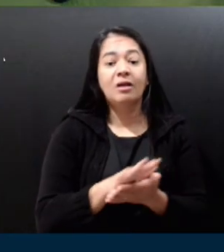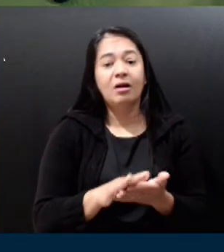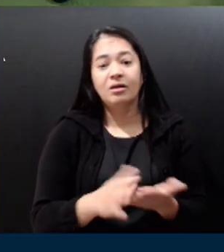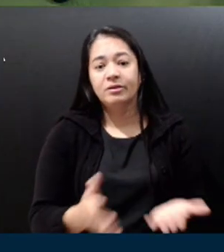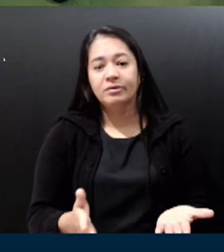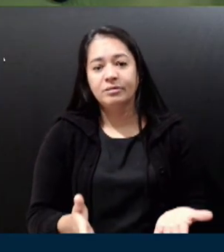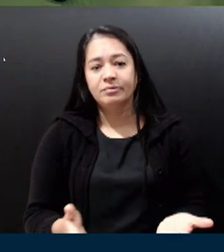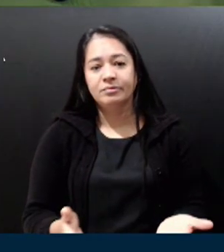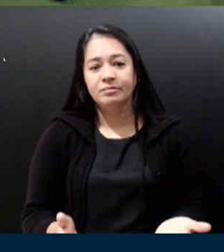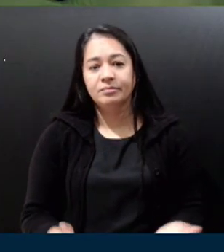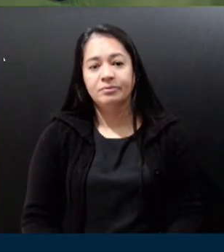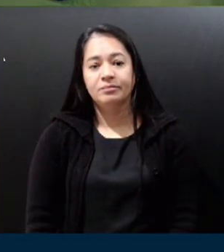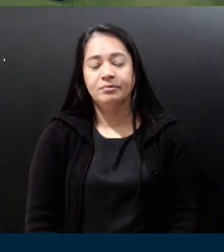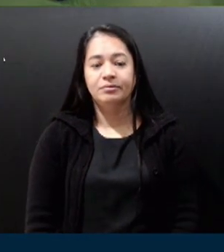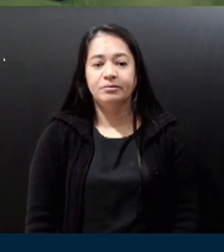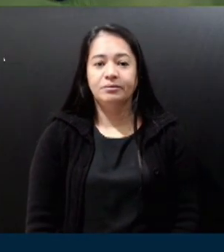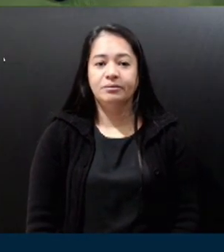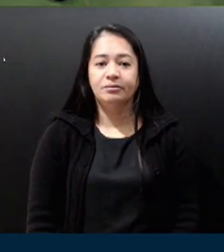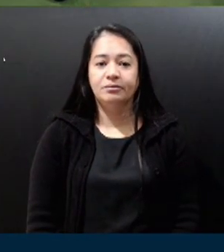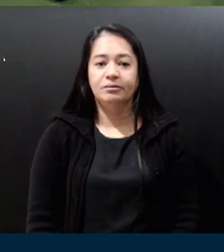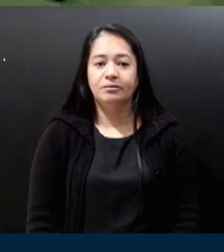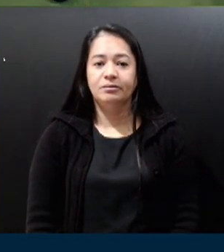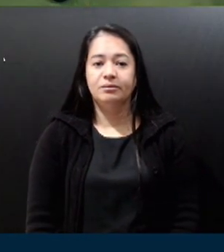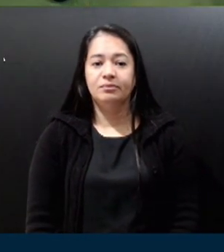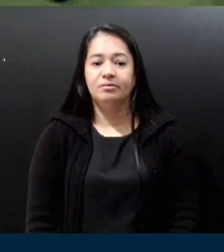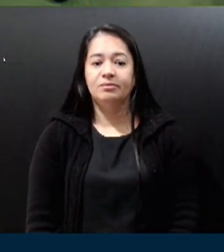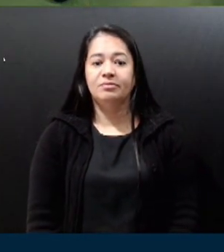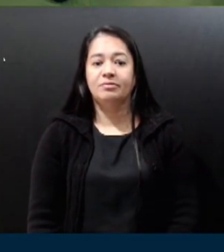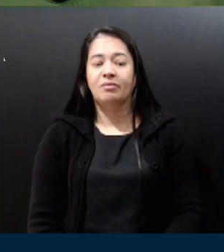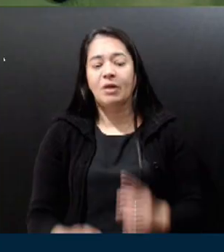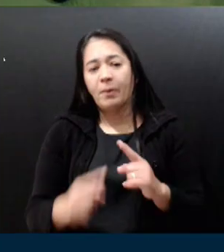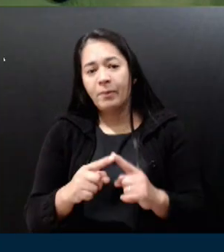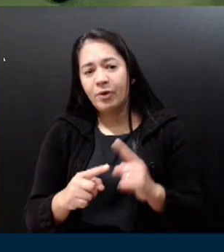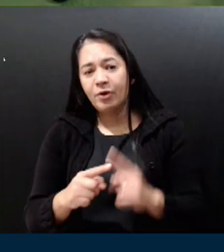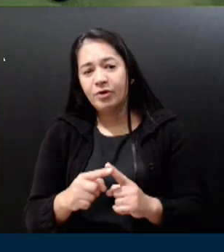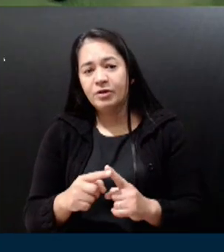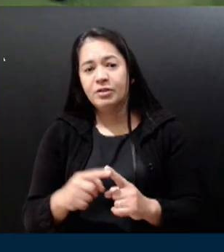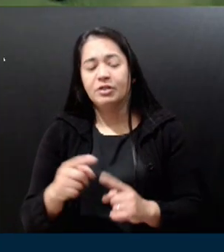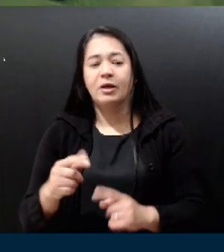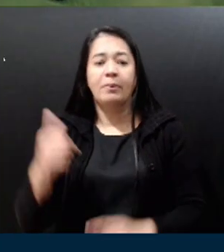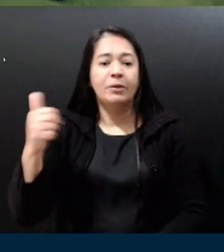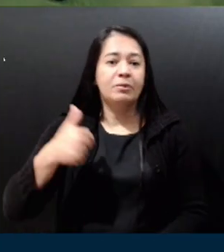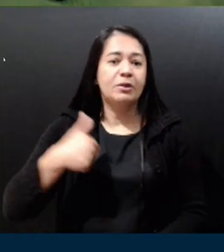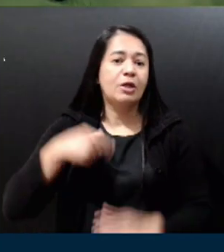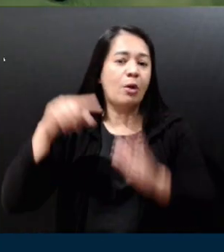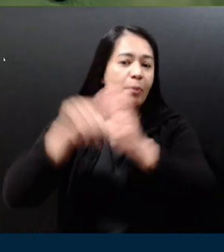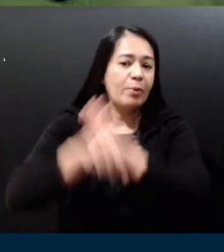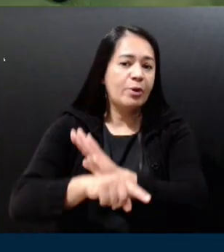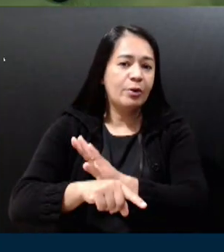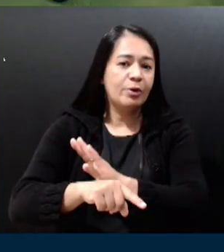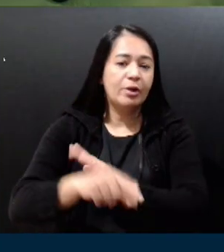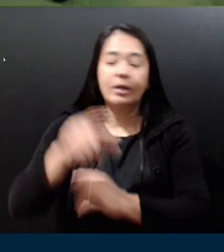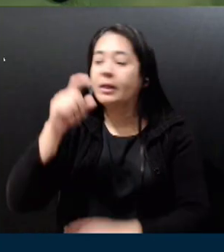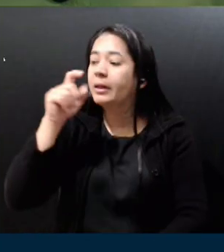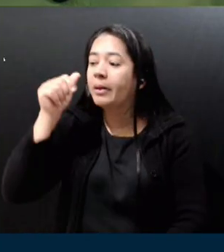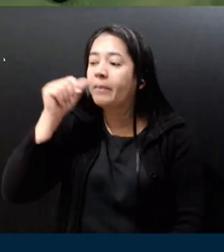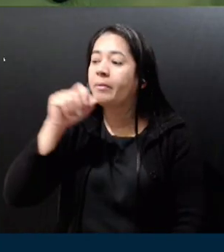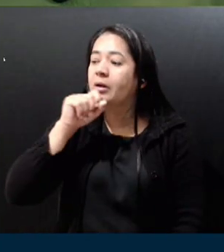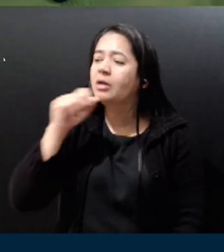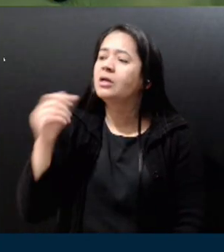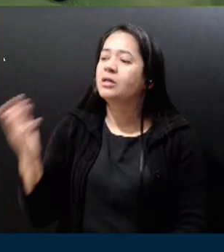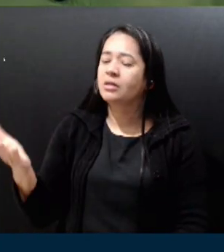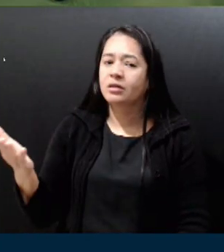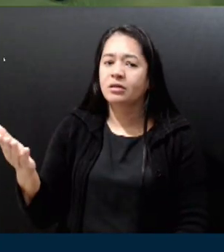multa pecuniária para quem não visita. E a primeira coisa que eu pergunto para a mãe: mãe,